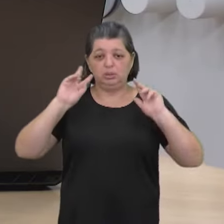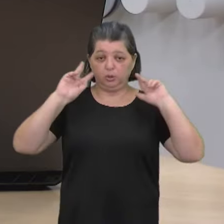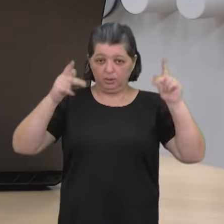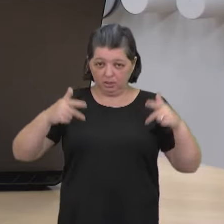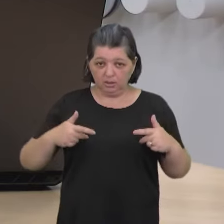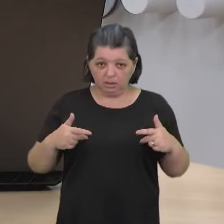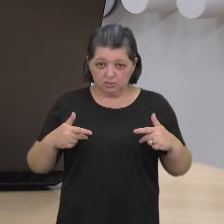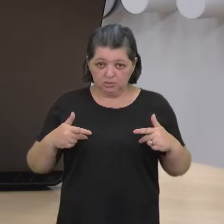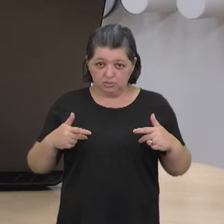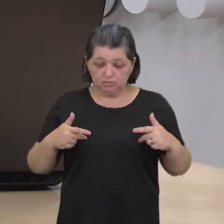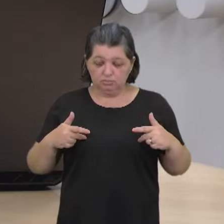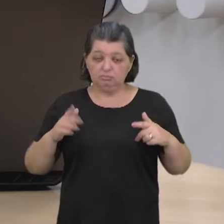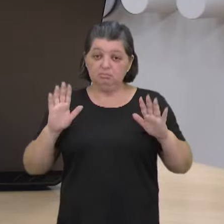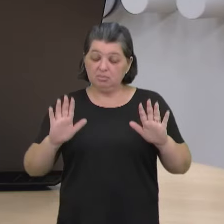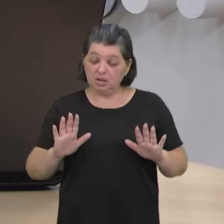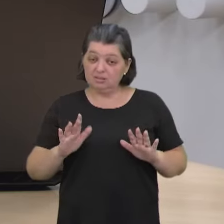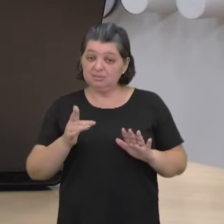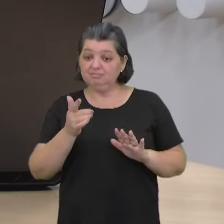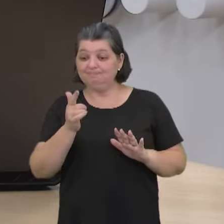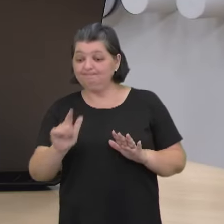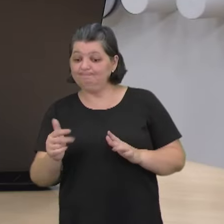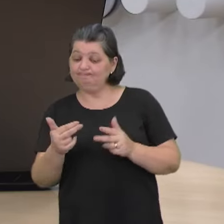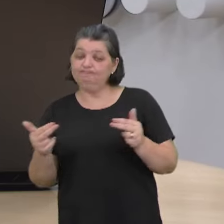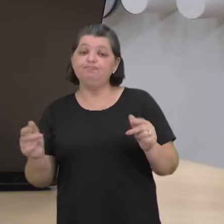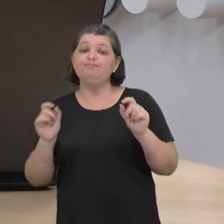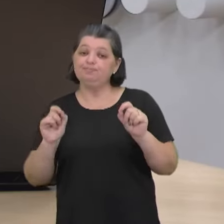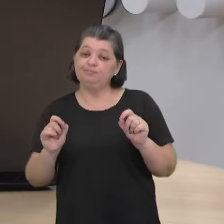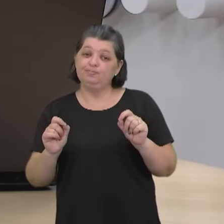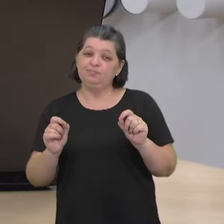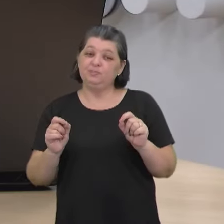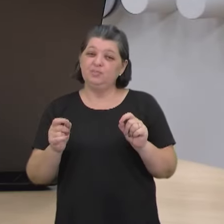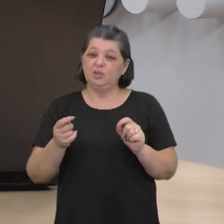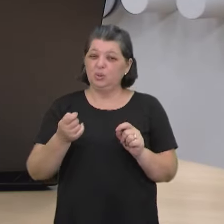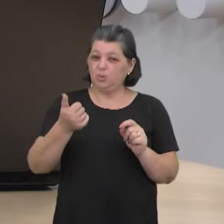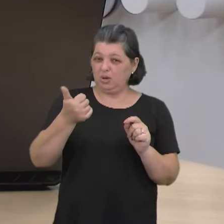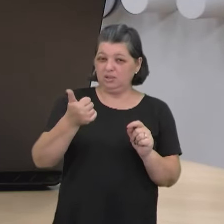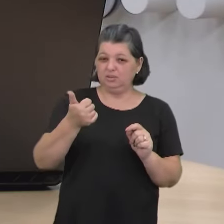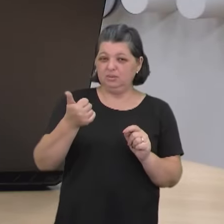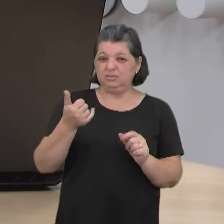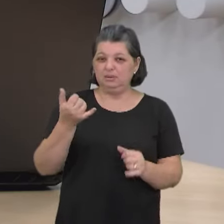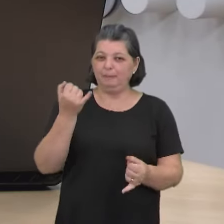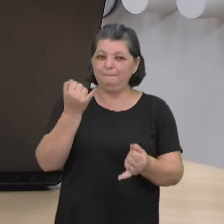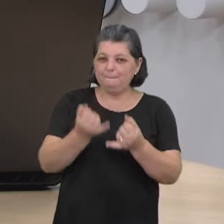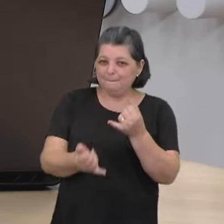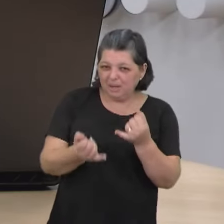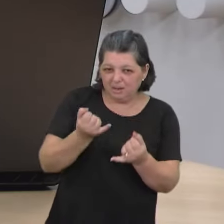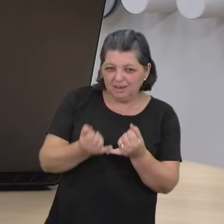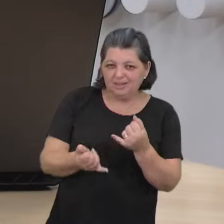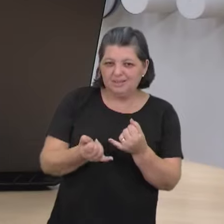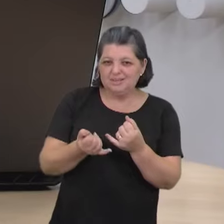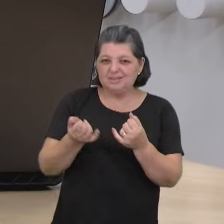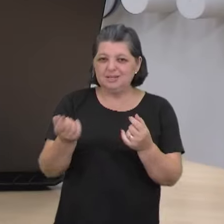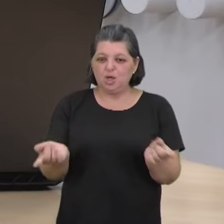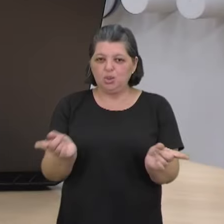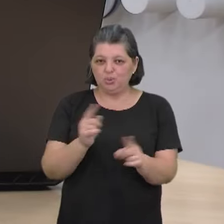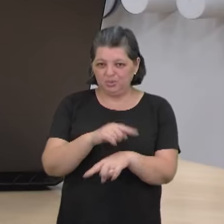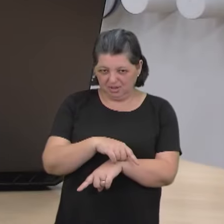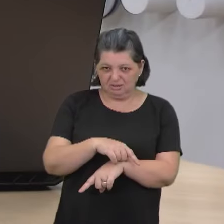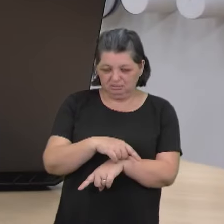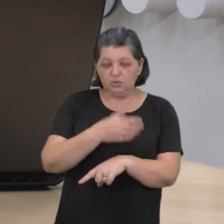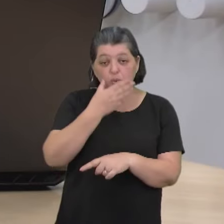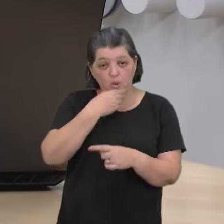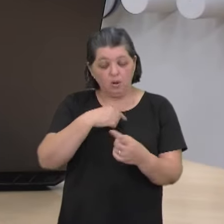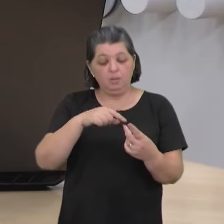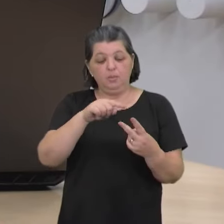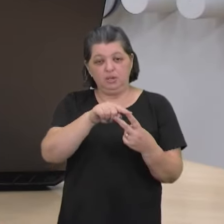humanidade. Mas, por outro lado, quase como se fosse o outro lado de uma mesma moeda, dizem Adorno e